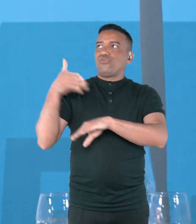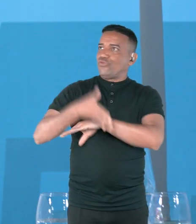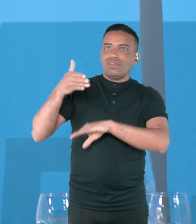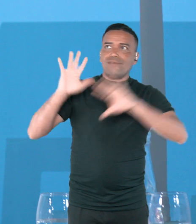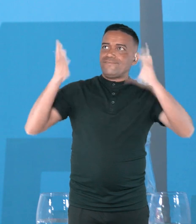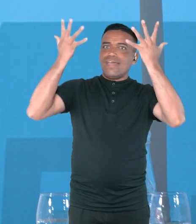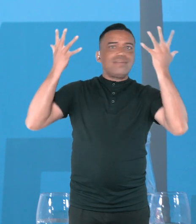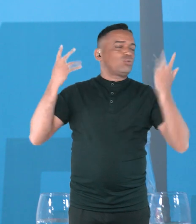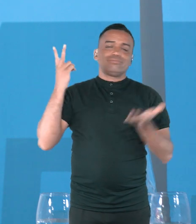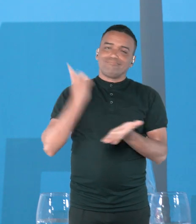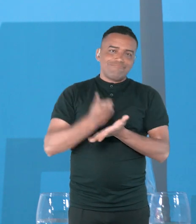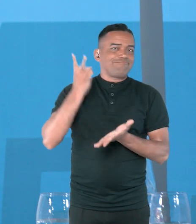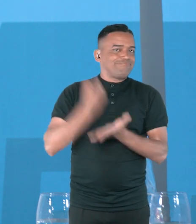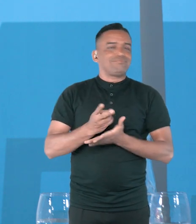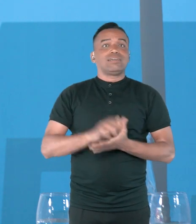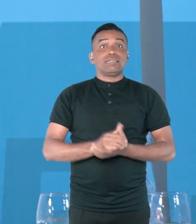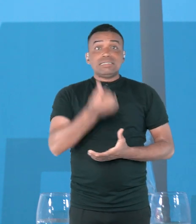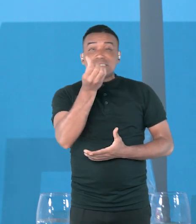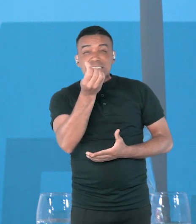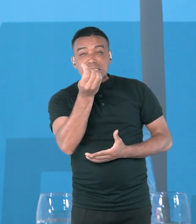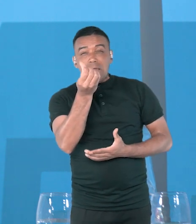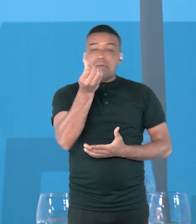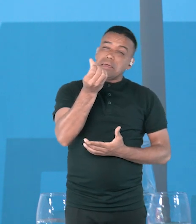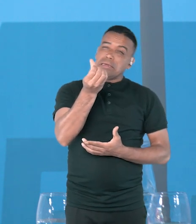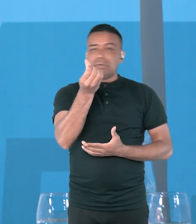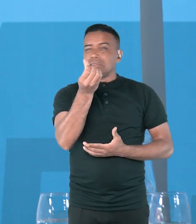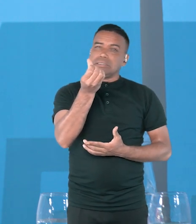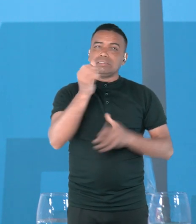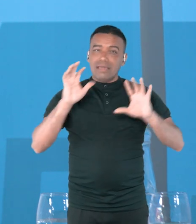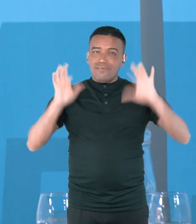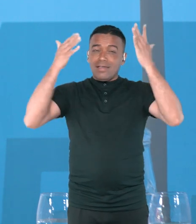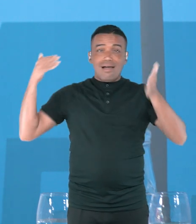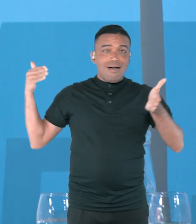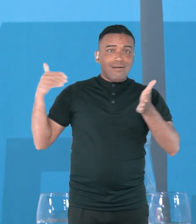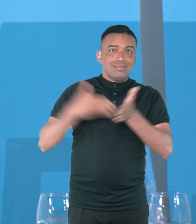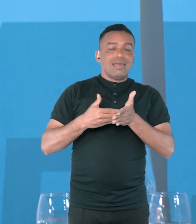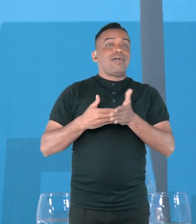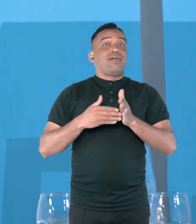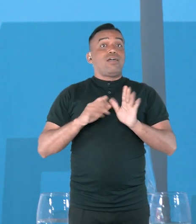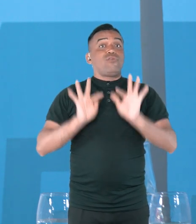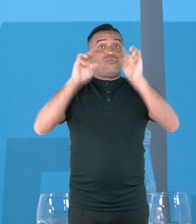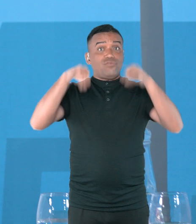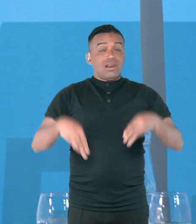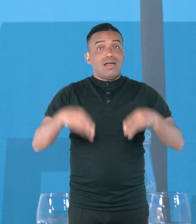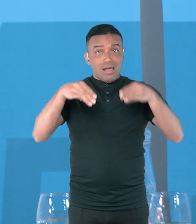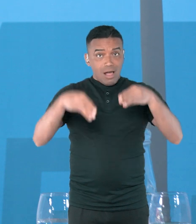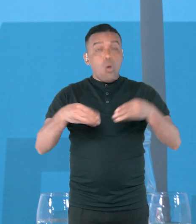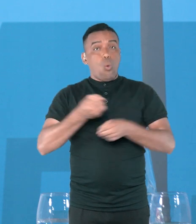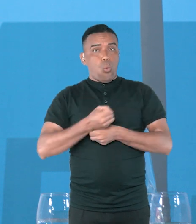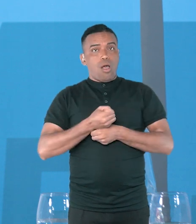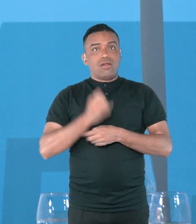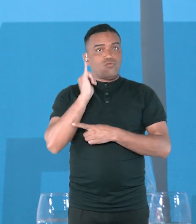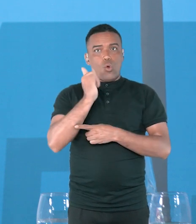Virei a todos os eventos. E nós temos mais 6, né? Mais 6 eventos até o final do ano.